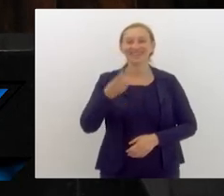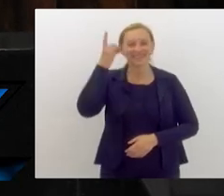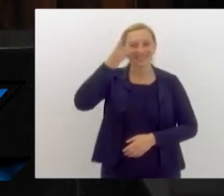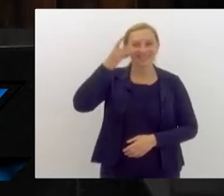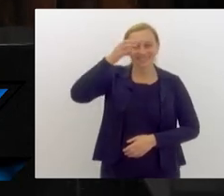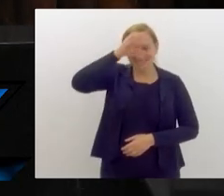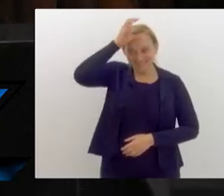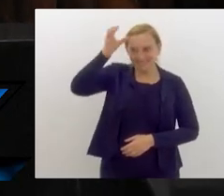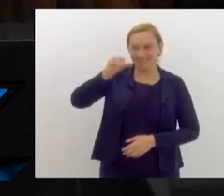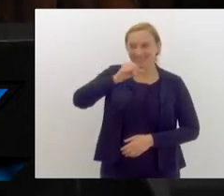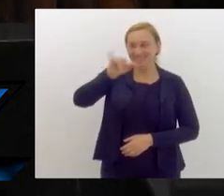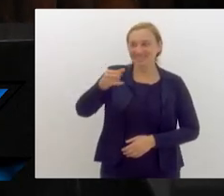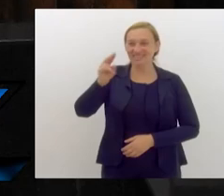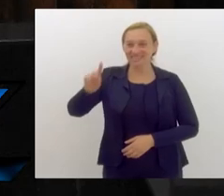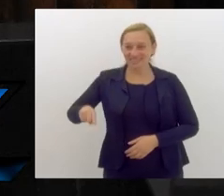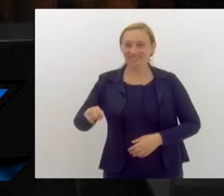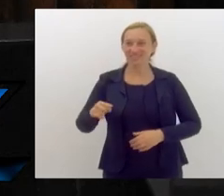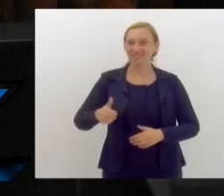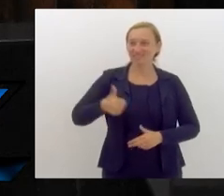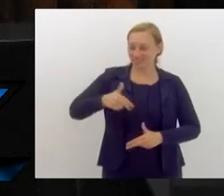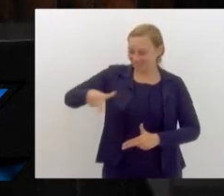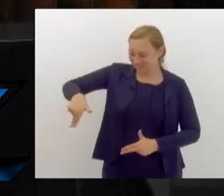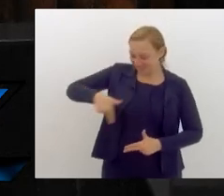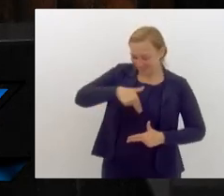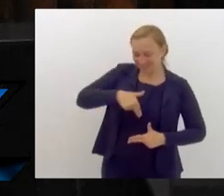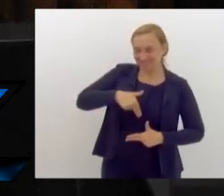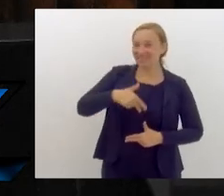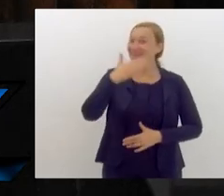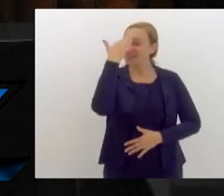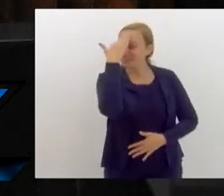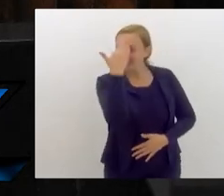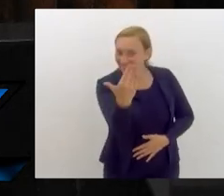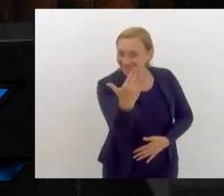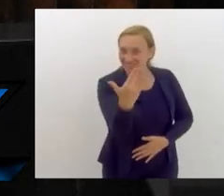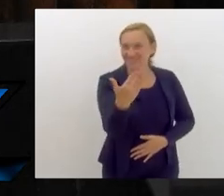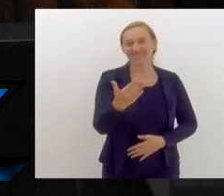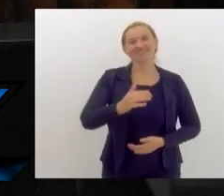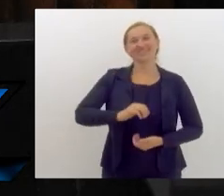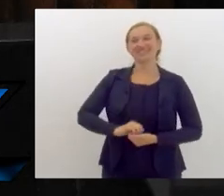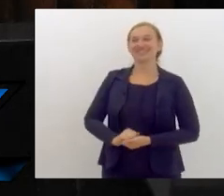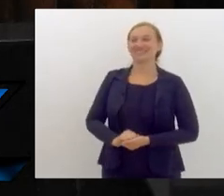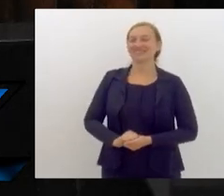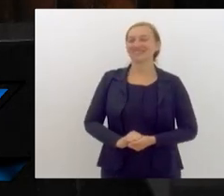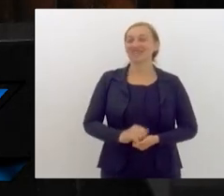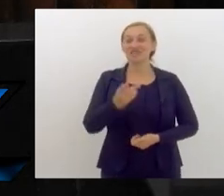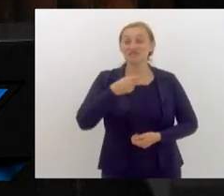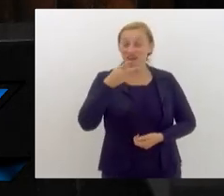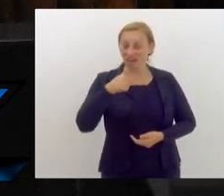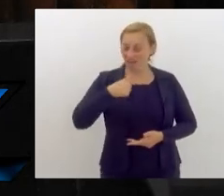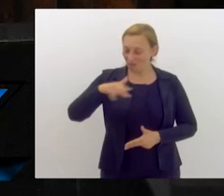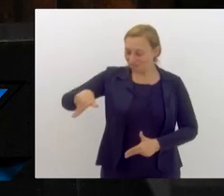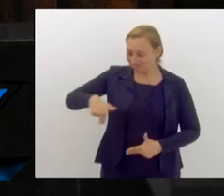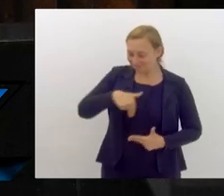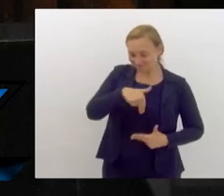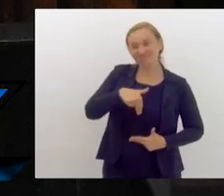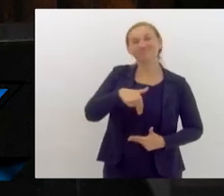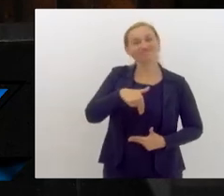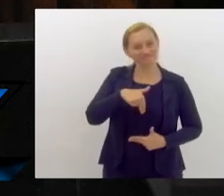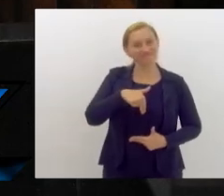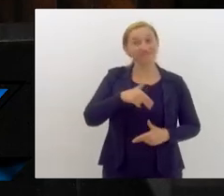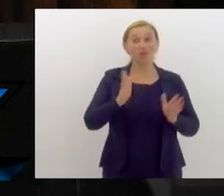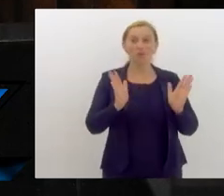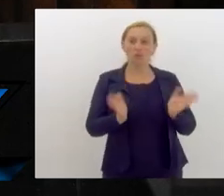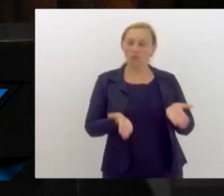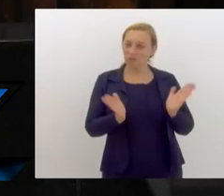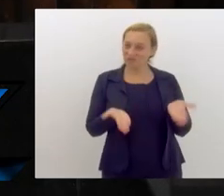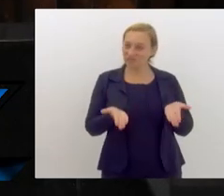nossa primeira subida Tribuna queria te agradecer a parte dizer que eu subo essa Tribuna hoje